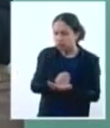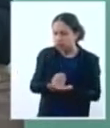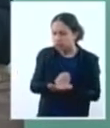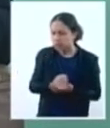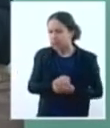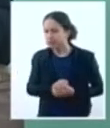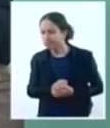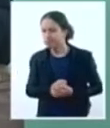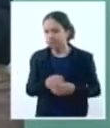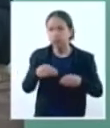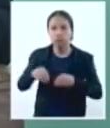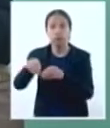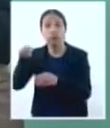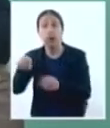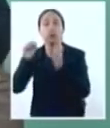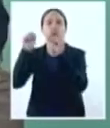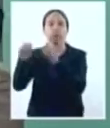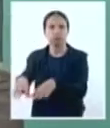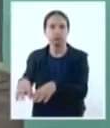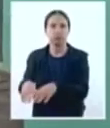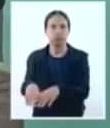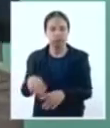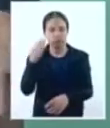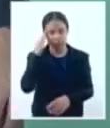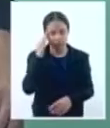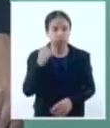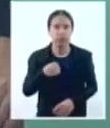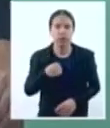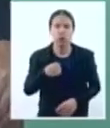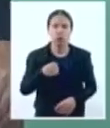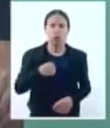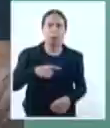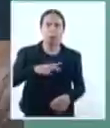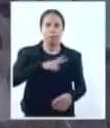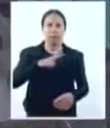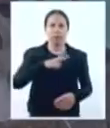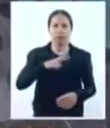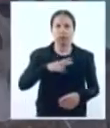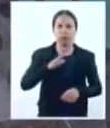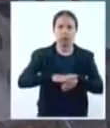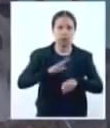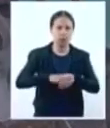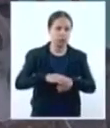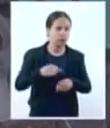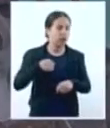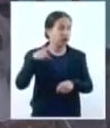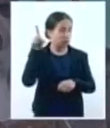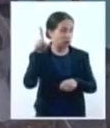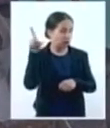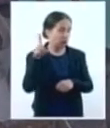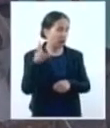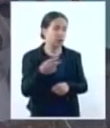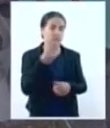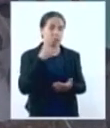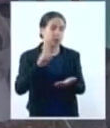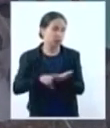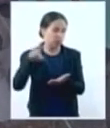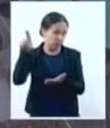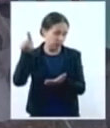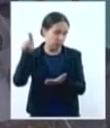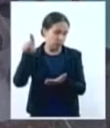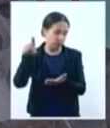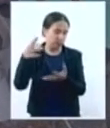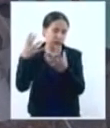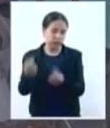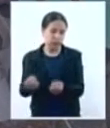que, pô, isso é importante, de fato. Eu falo um caso até pessoal, quando os Correios estavam recebendo ali aquelas pilhas,